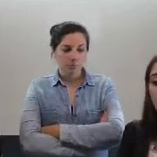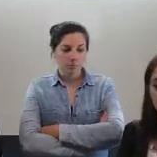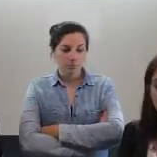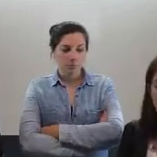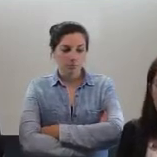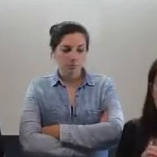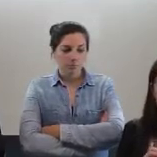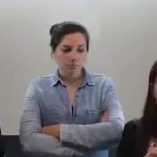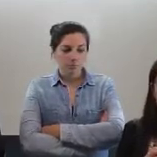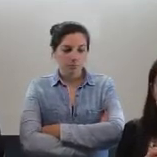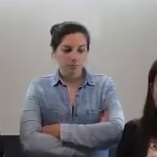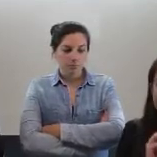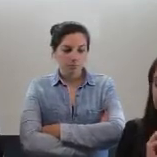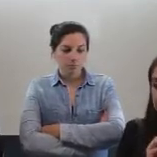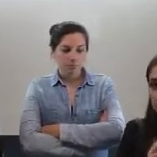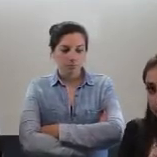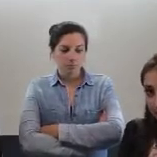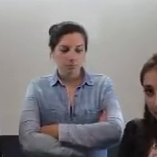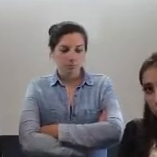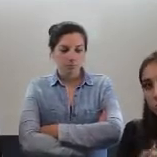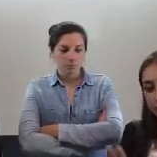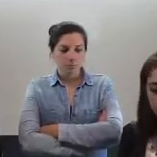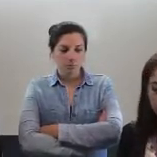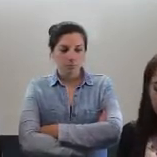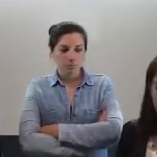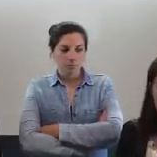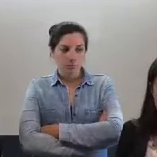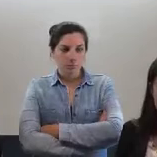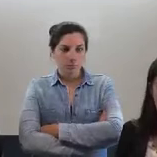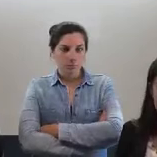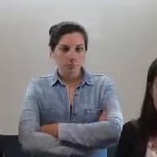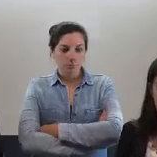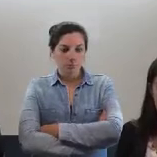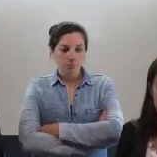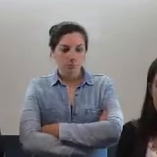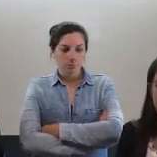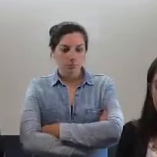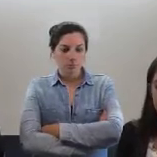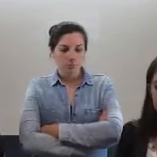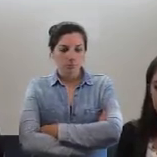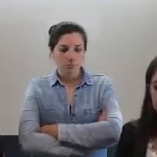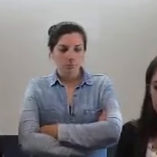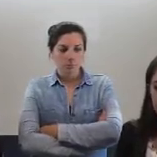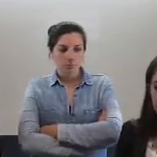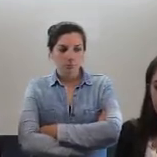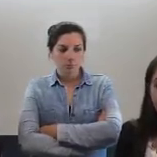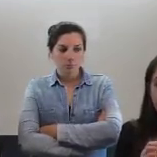que é o NOT. Então, o NOT, ele elimina um termo. Então, assim,